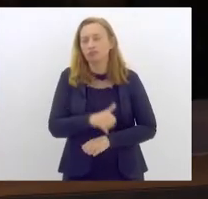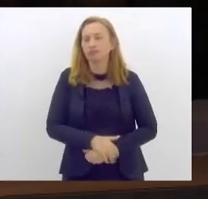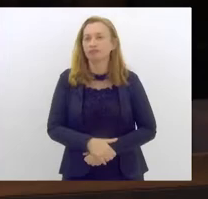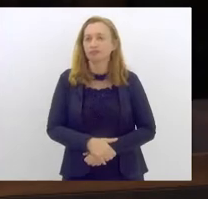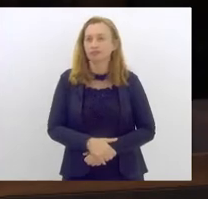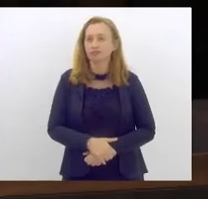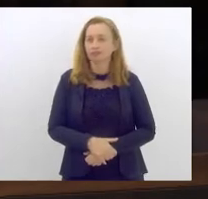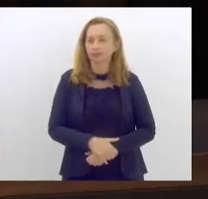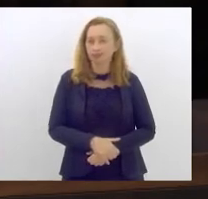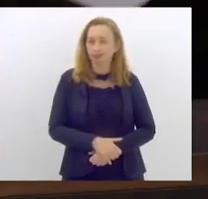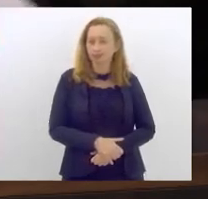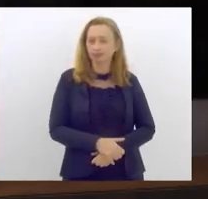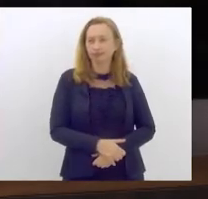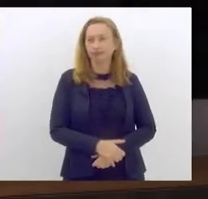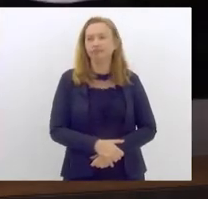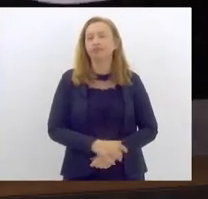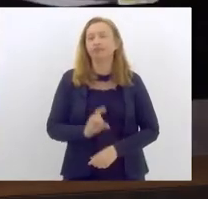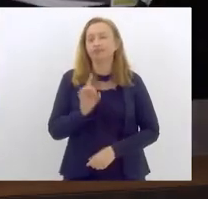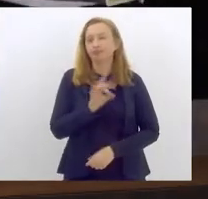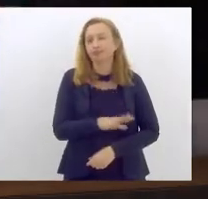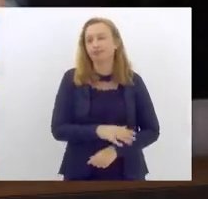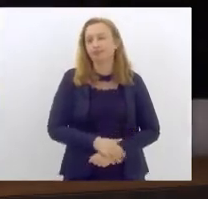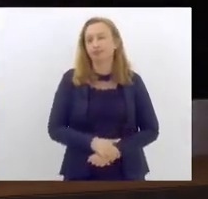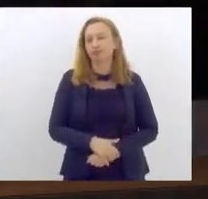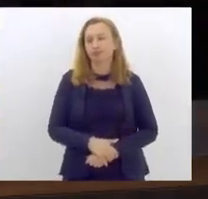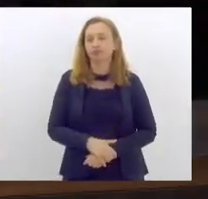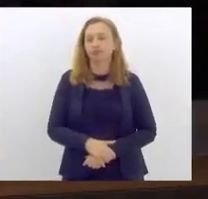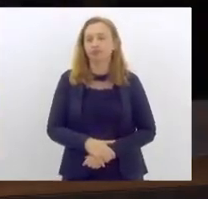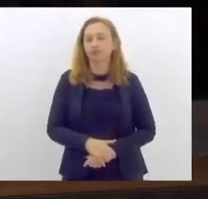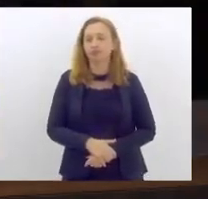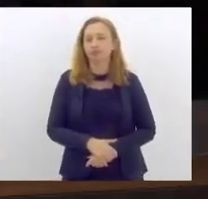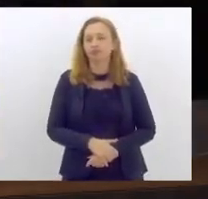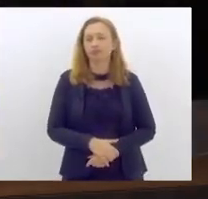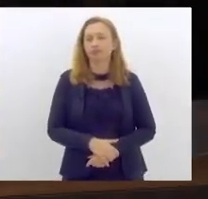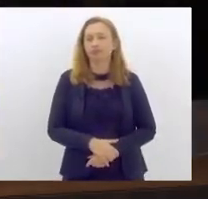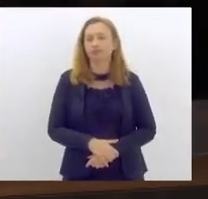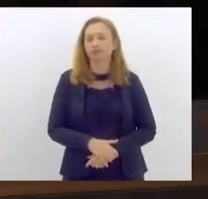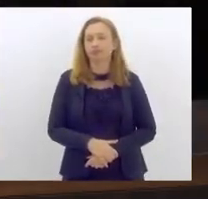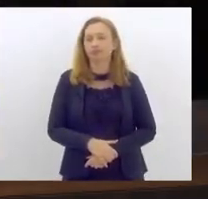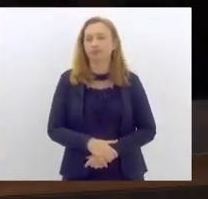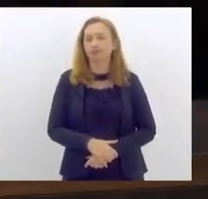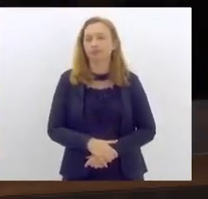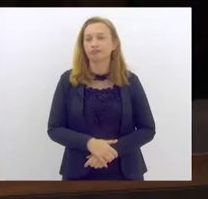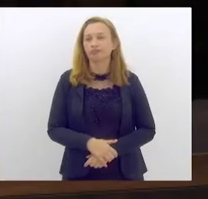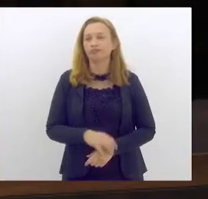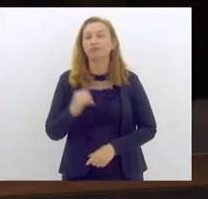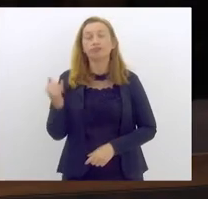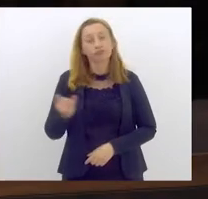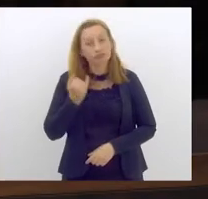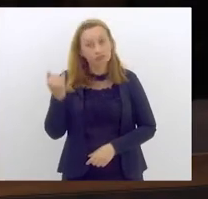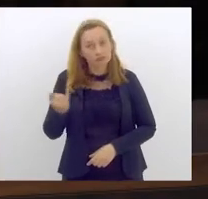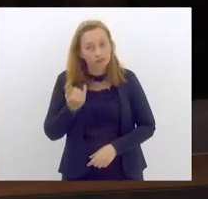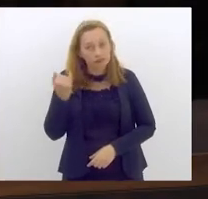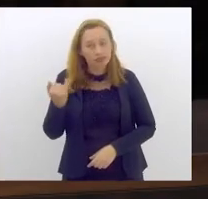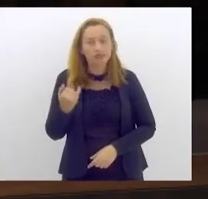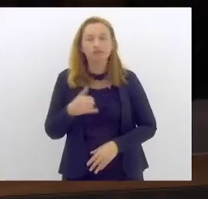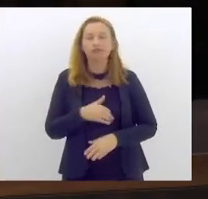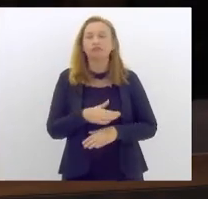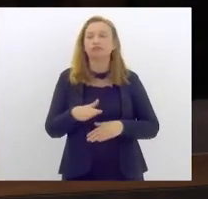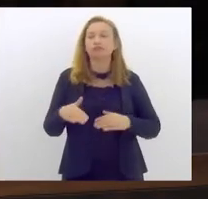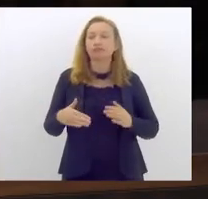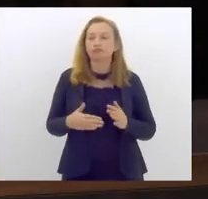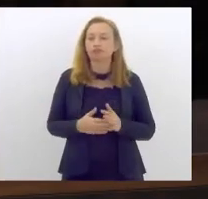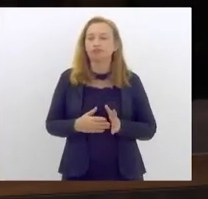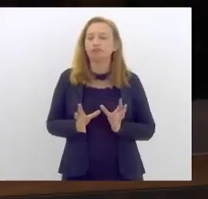e por último Claro dizendo Já a importância né de em todas essas